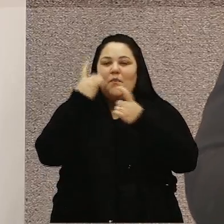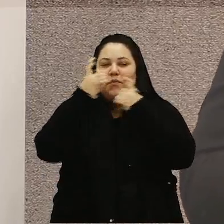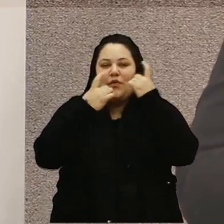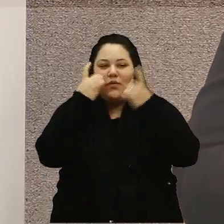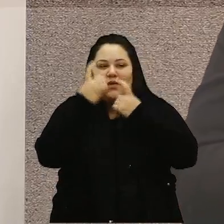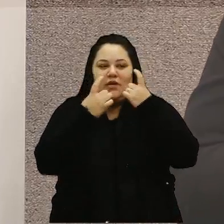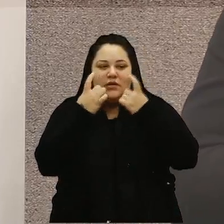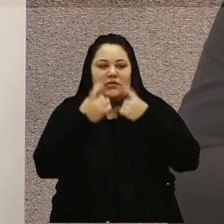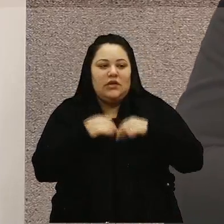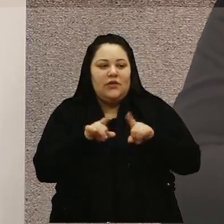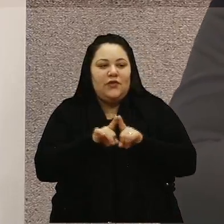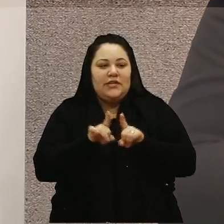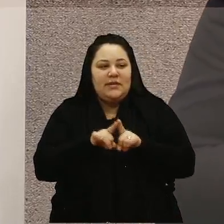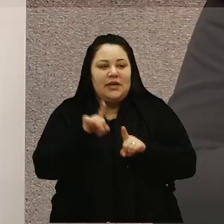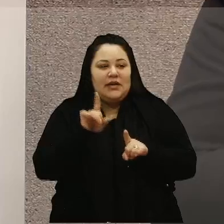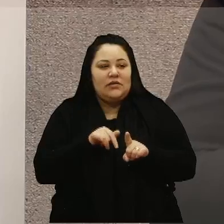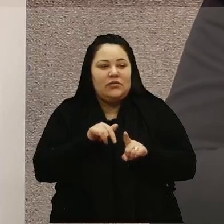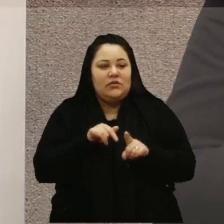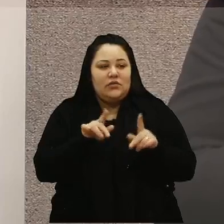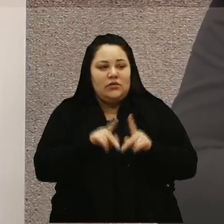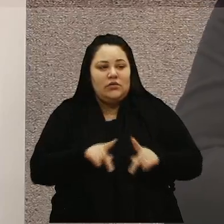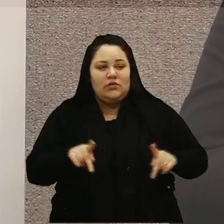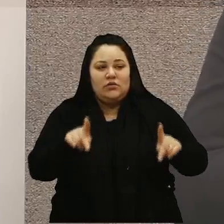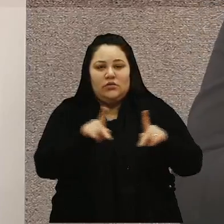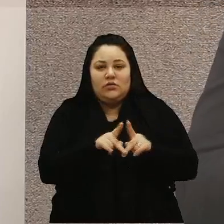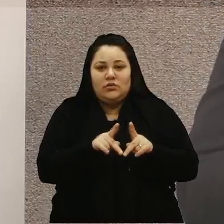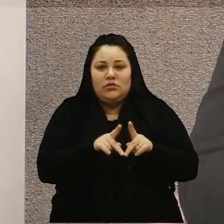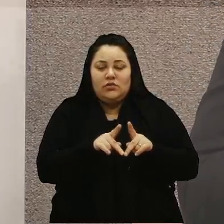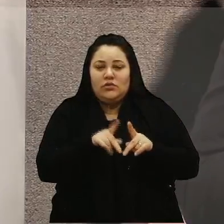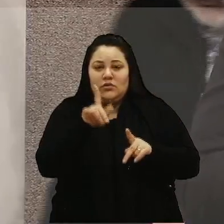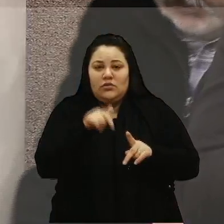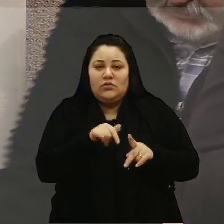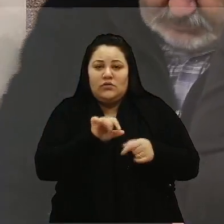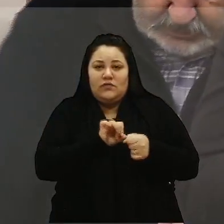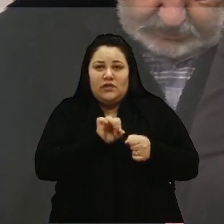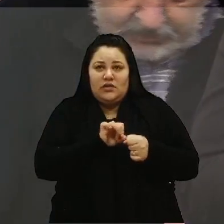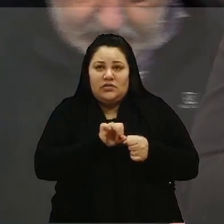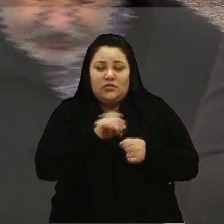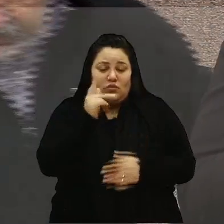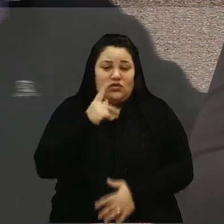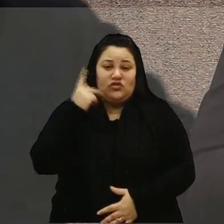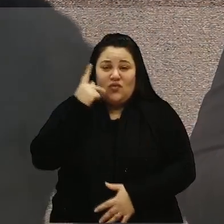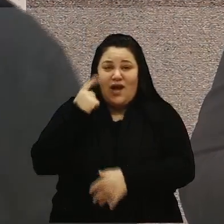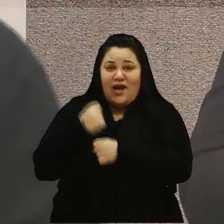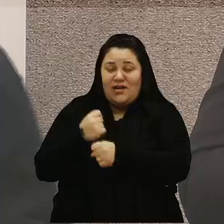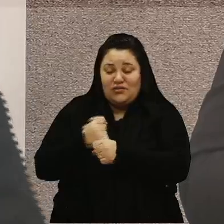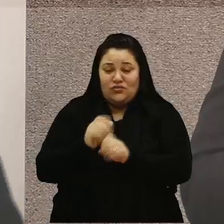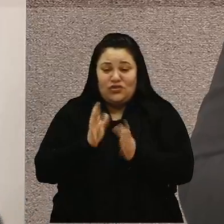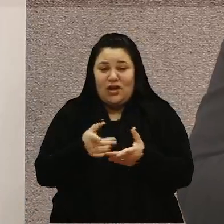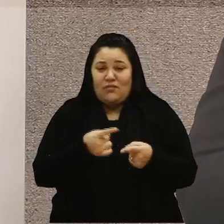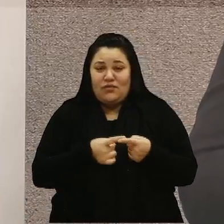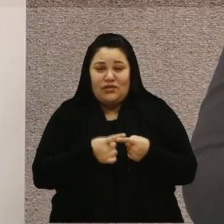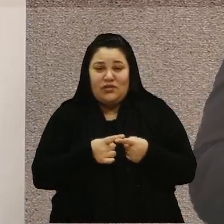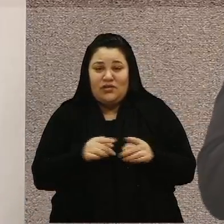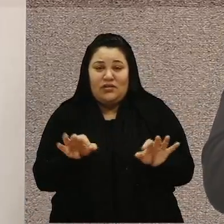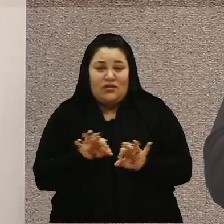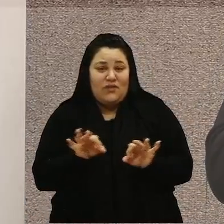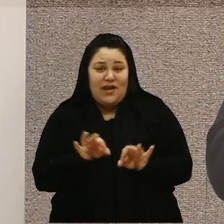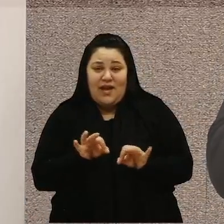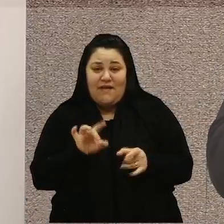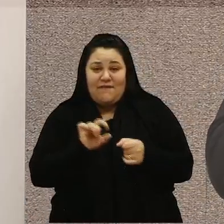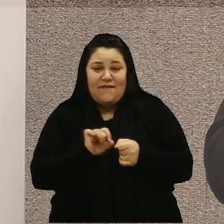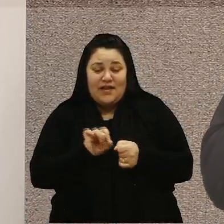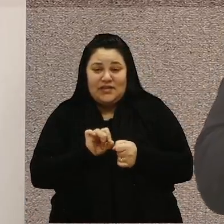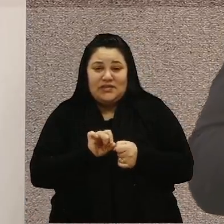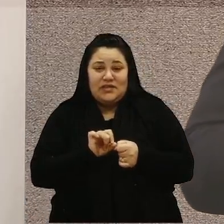se valem de uma classe que é explorada politicamente há anos, porque não quer essa classe podendo fazer as suas escolhas, querem uma